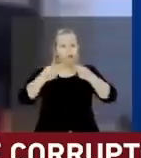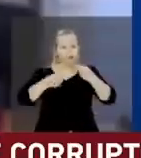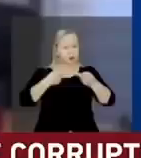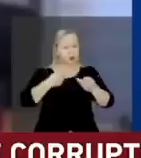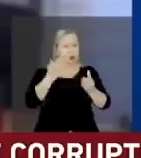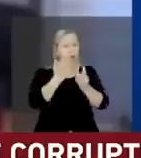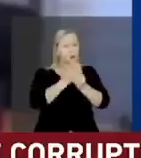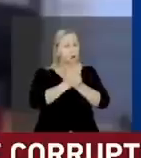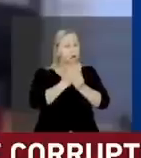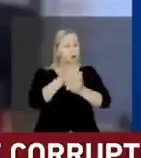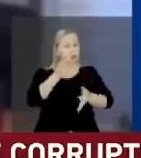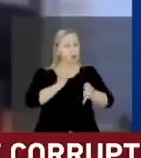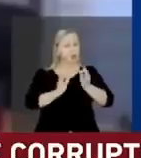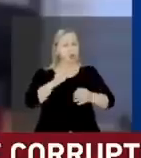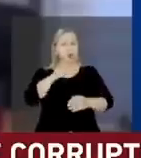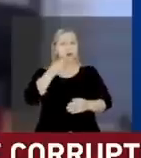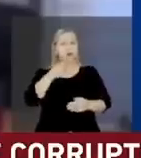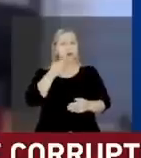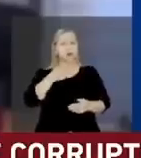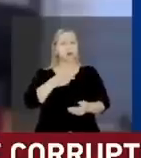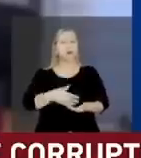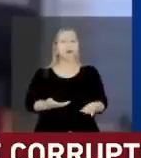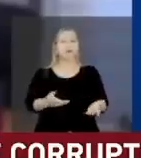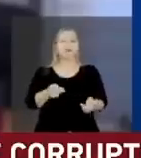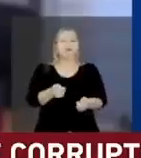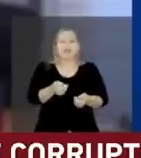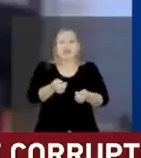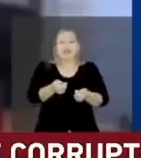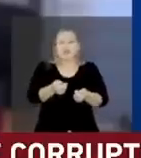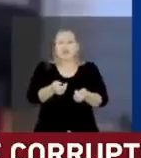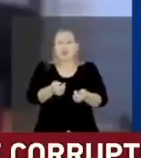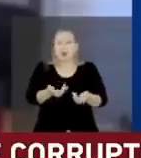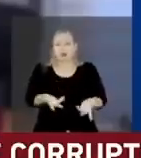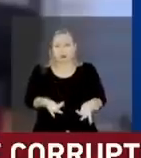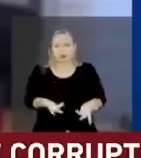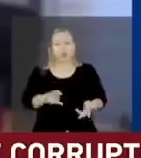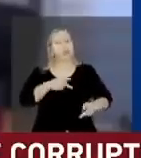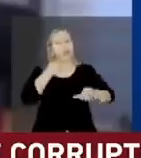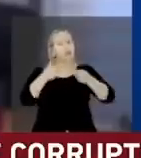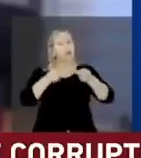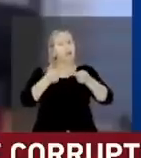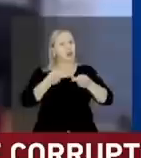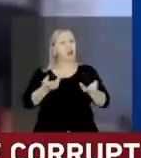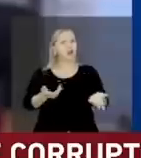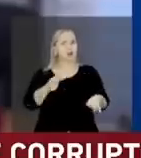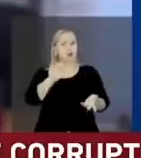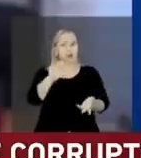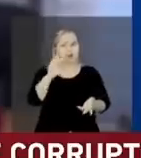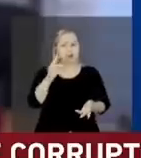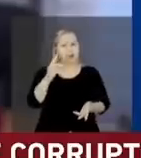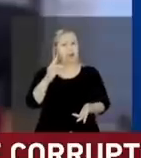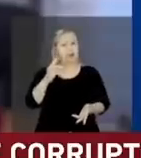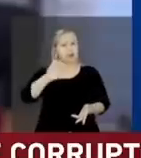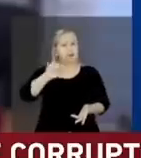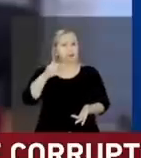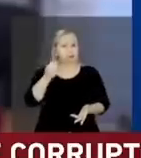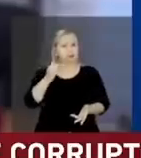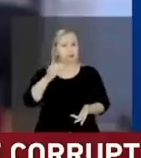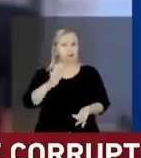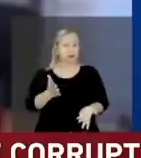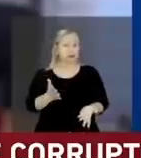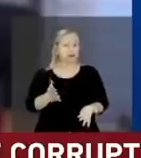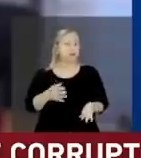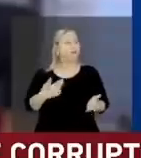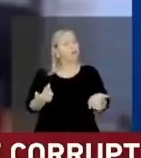de trabalho É verdade que deve um desfalque do Estado de 58 milhões de reais que deixou de ser arrecadado pela defesa que